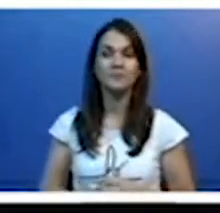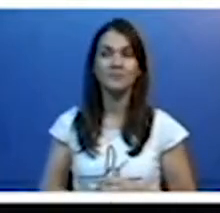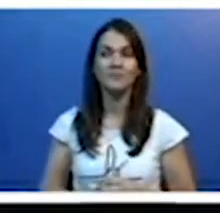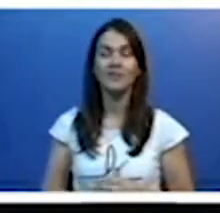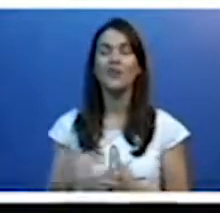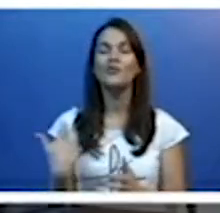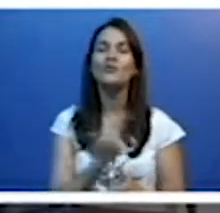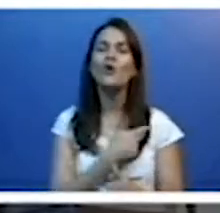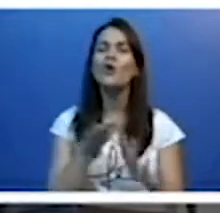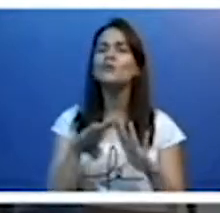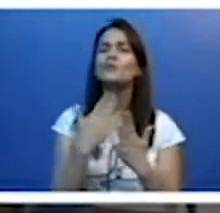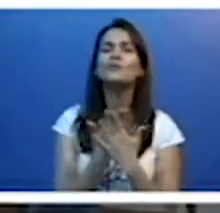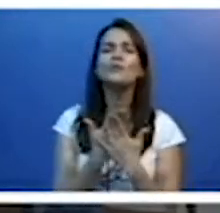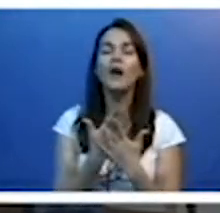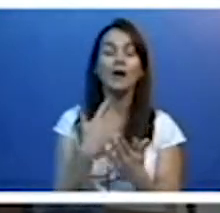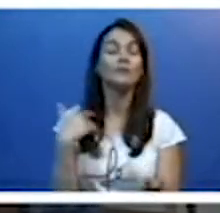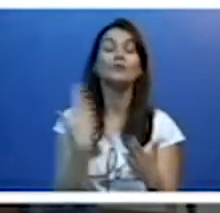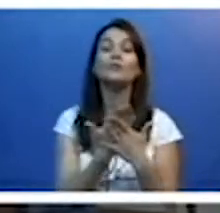Nas últimas aulas, nós estudamos